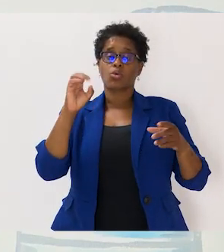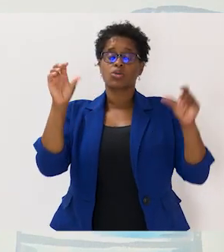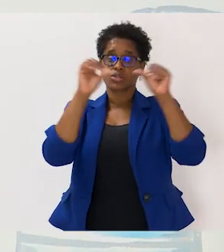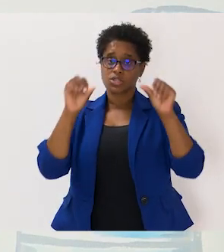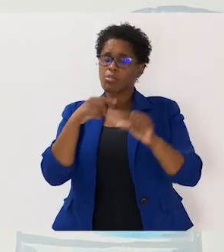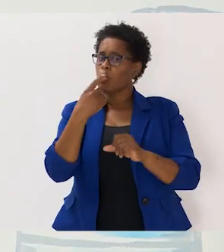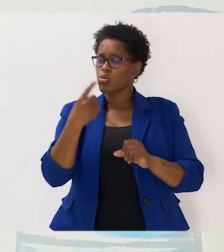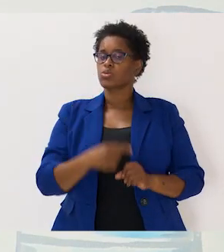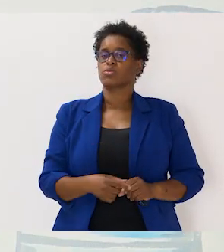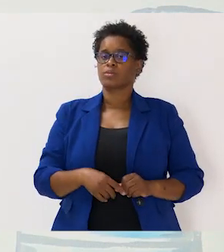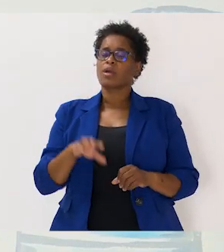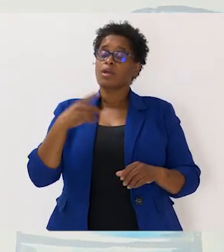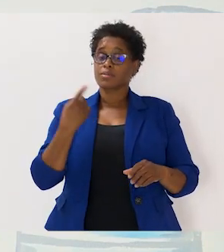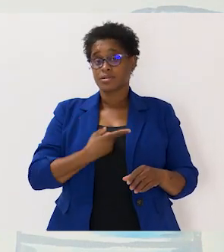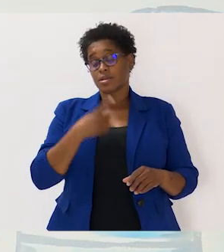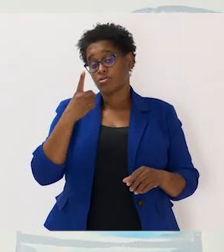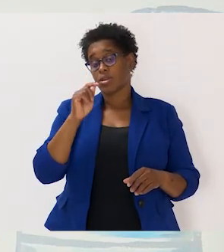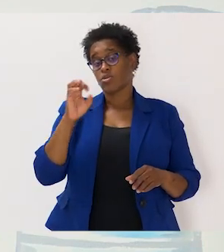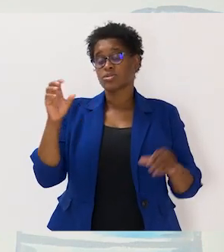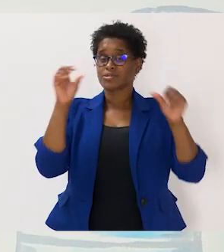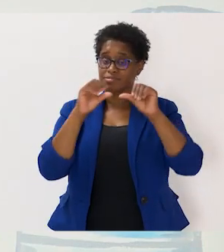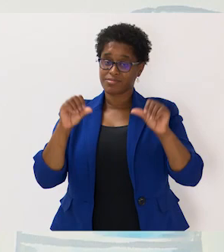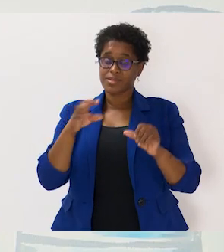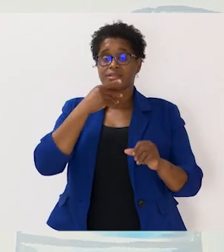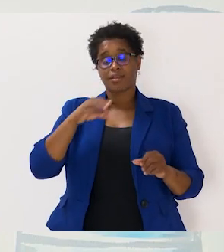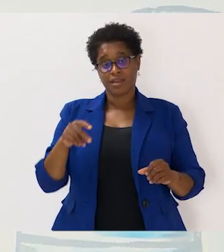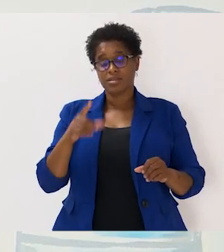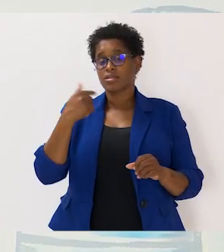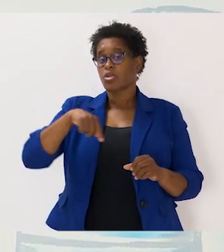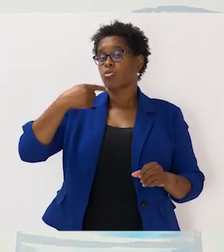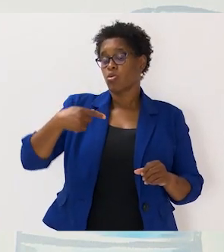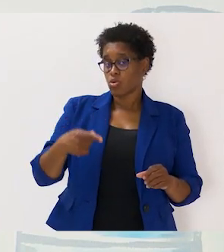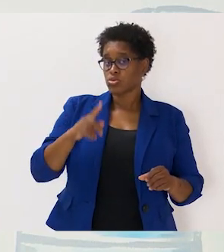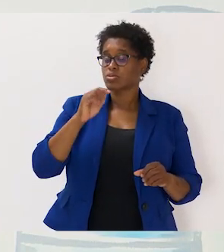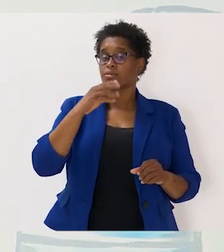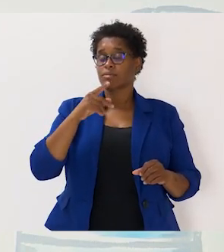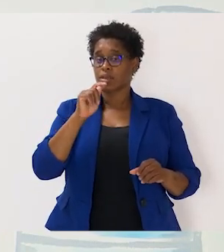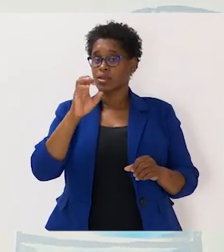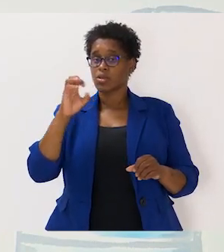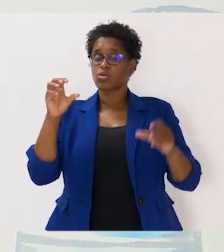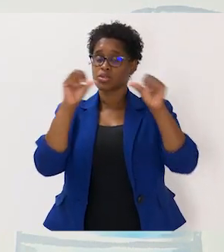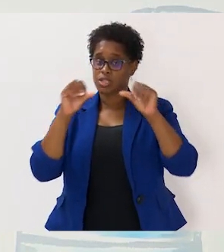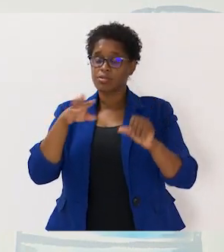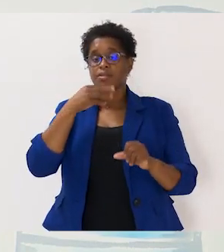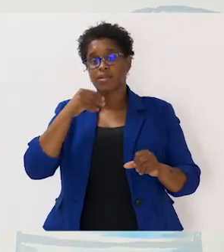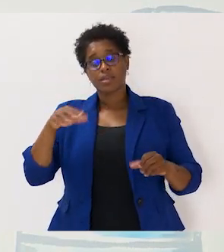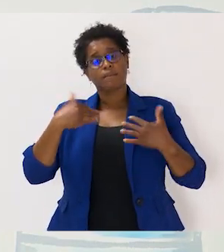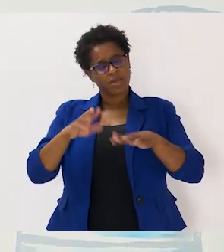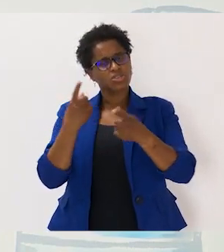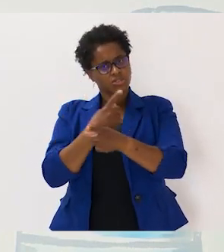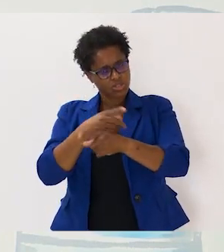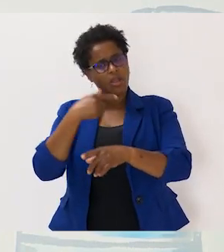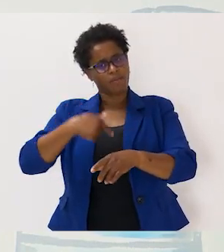Então, apesar de ser um ecossistema terrestre, nós temos outros tipos de ecossistemas terrestres, mas que vão apresentar características próprias, não vão